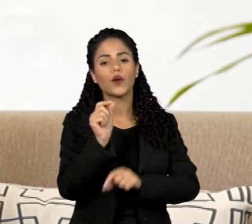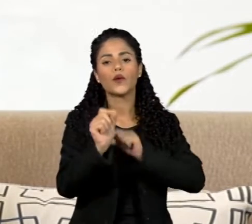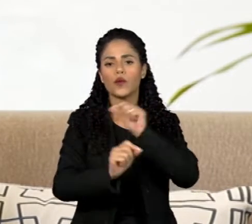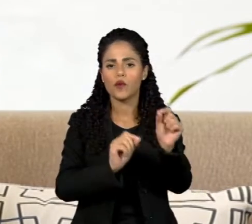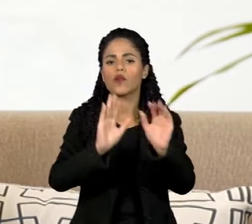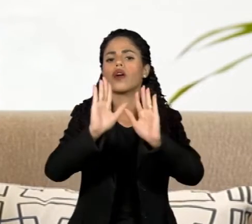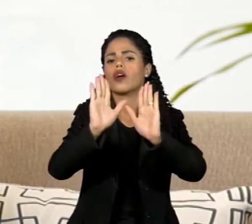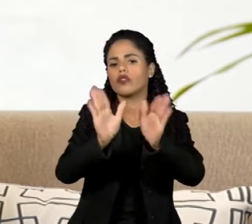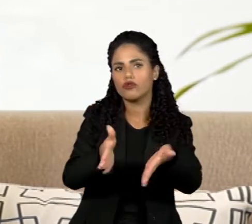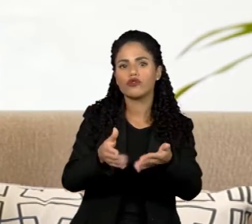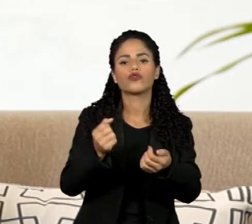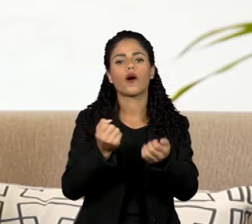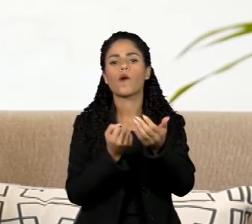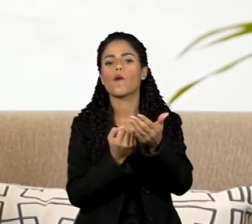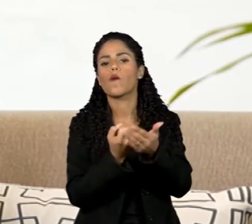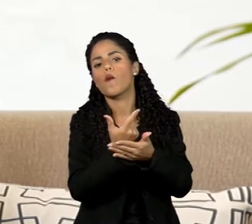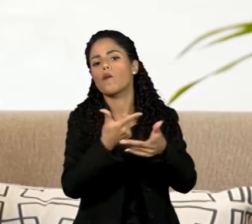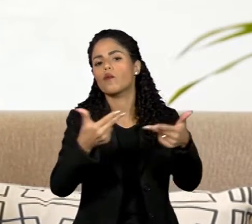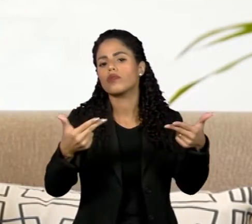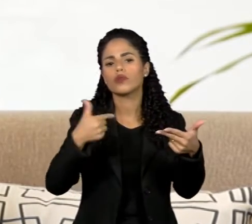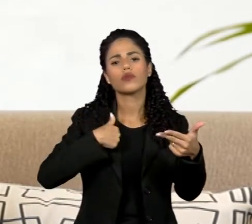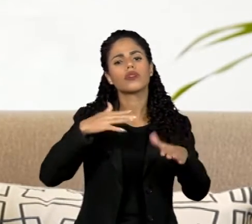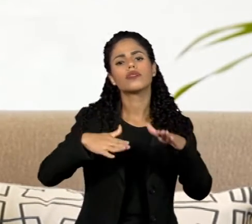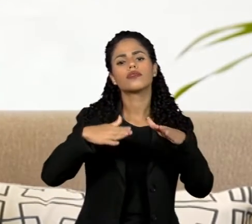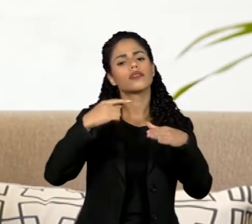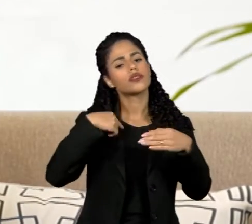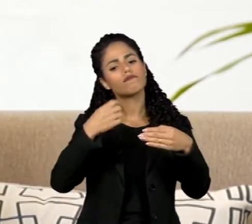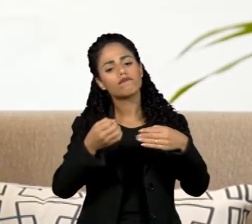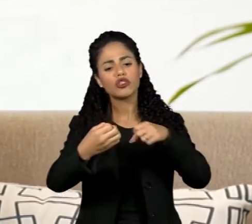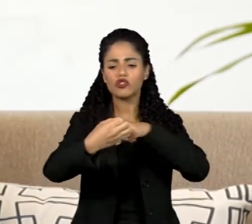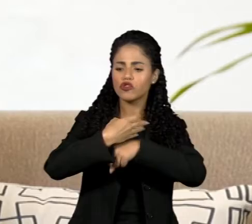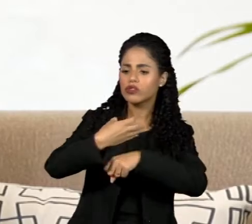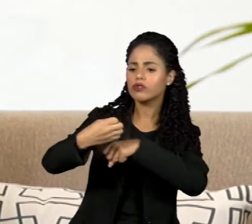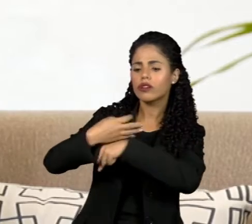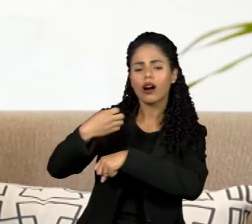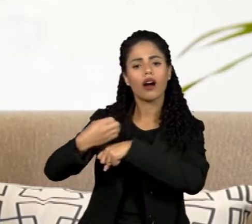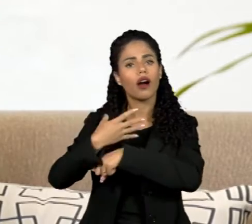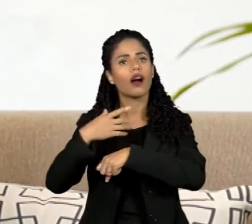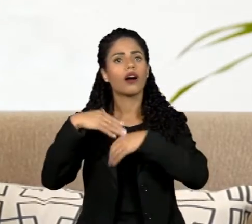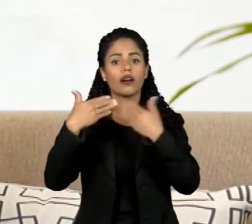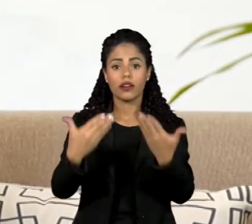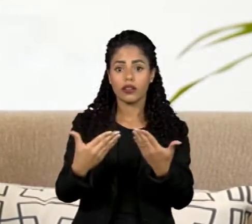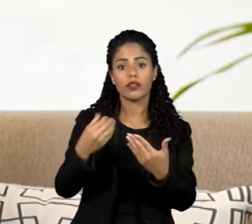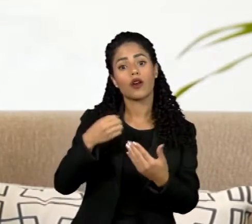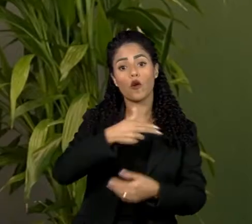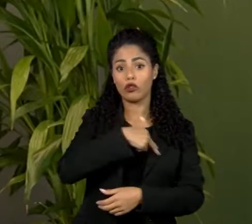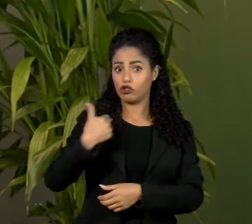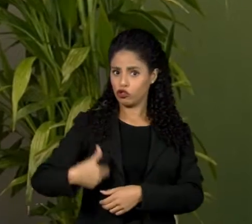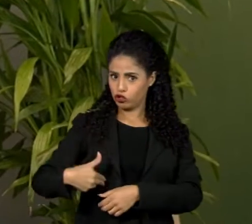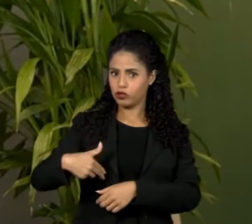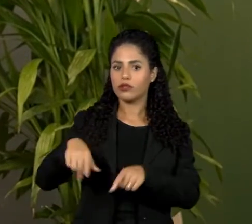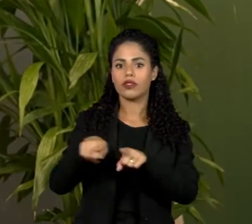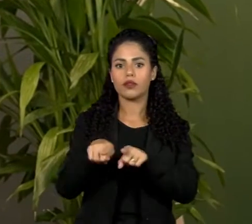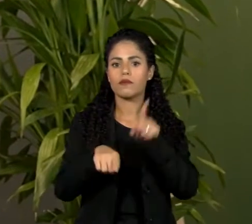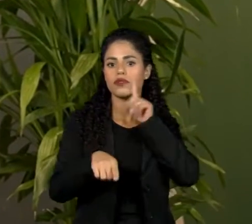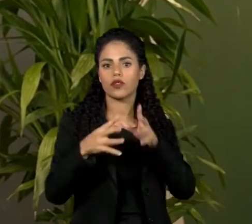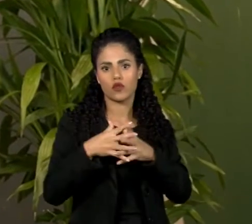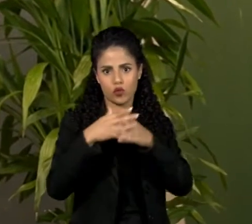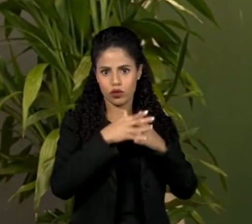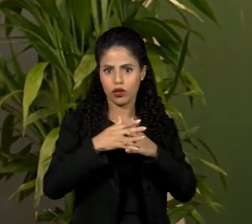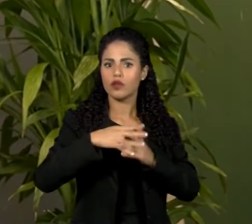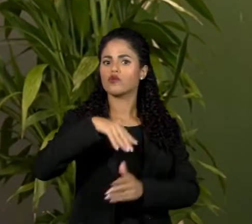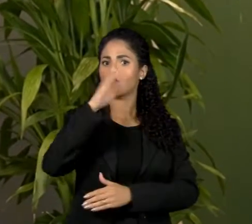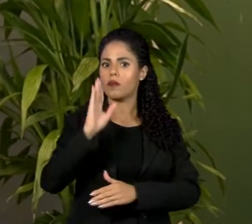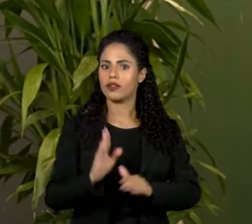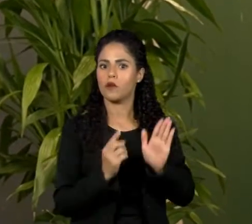já fez alguma compra baseada em sugestões de creators. Isso nos deixou acima da China e dos Estados Unidos, globalmente falando.